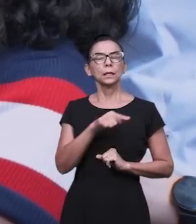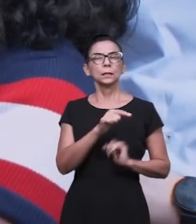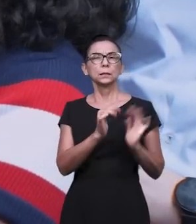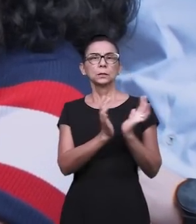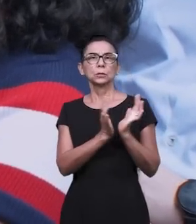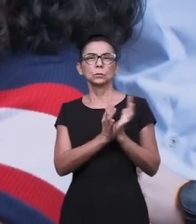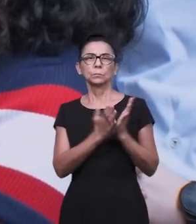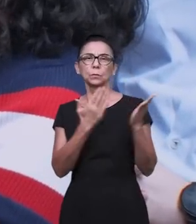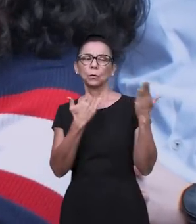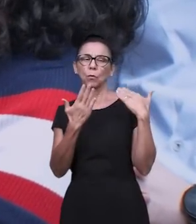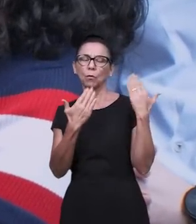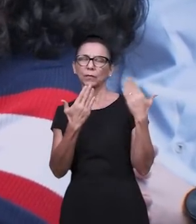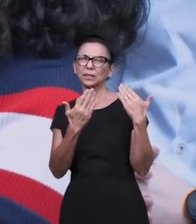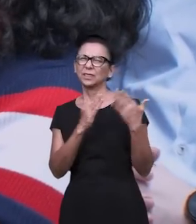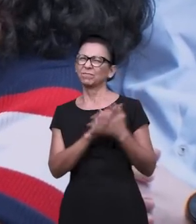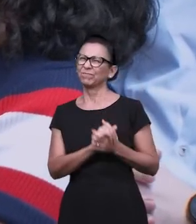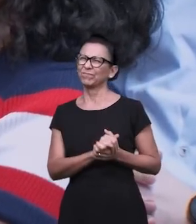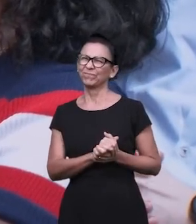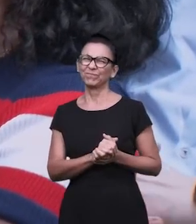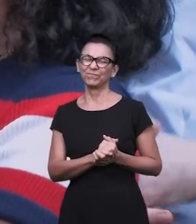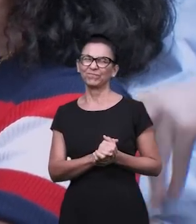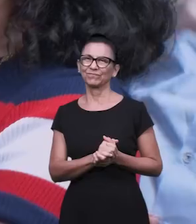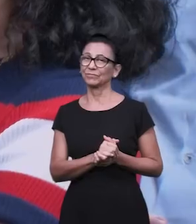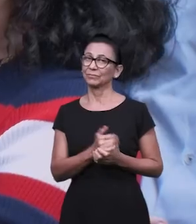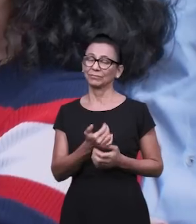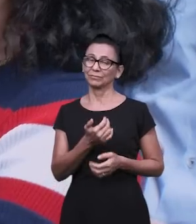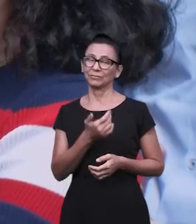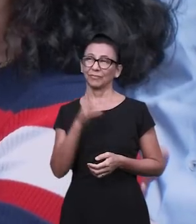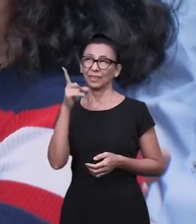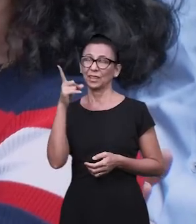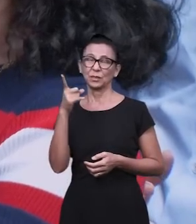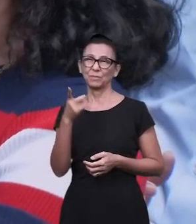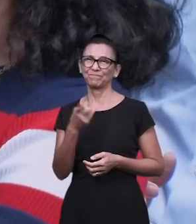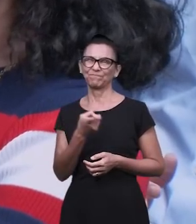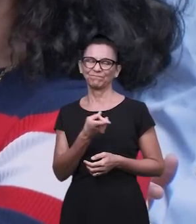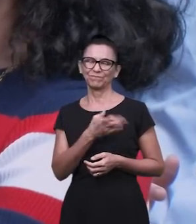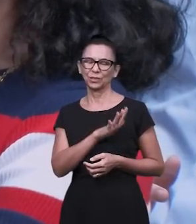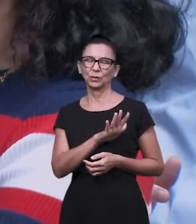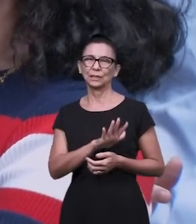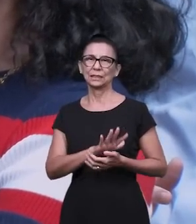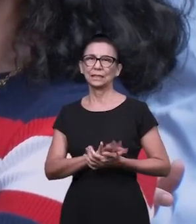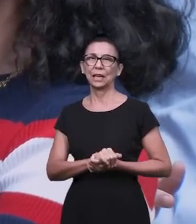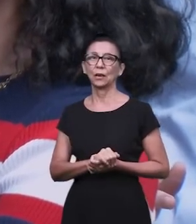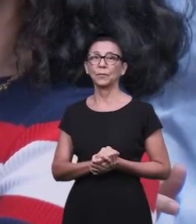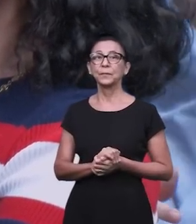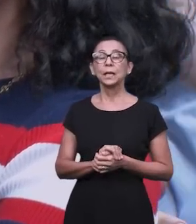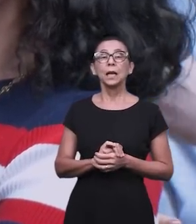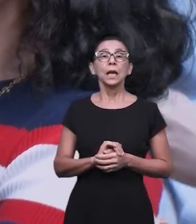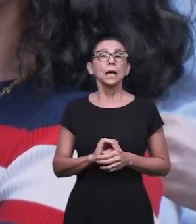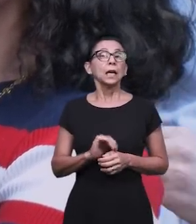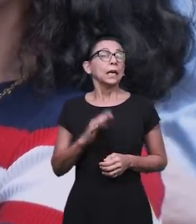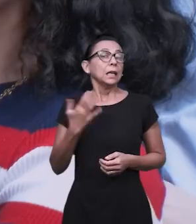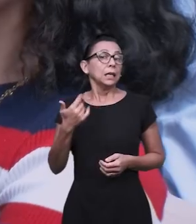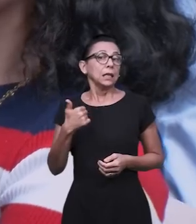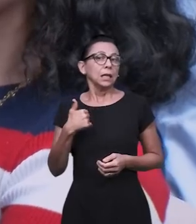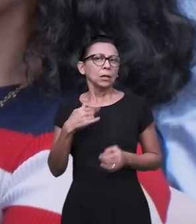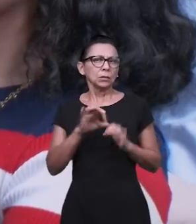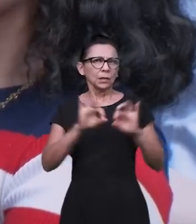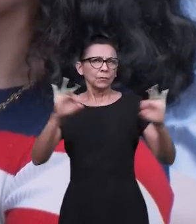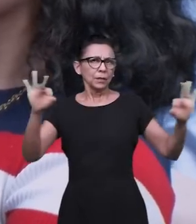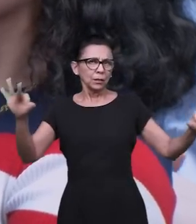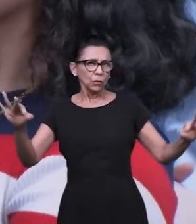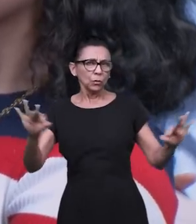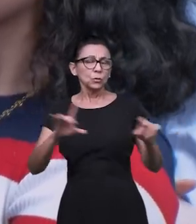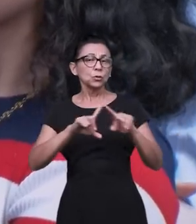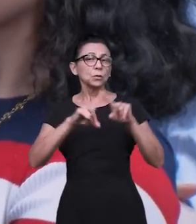uma conversa que não agradava ao Senhor. E eu não estava próximo, mas estava me encaminhando em direção a eles, porque nós